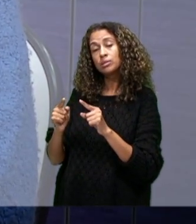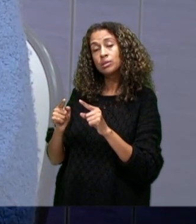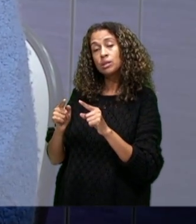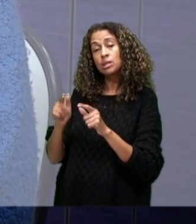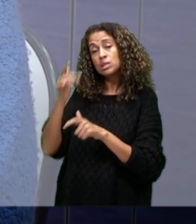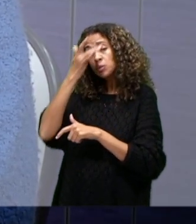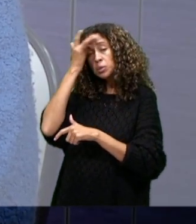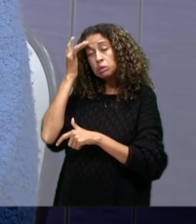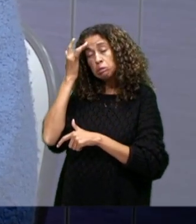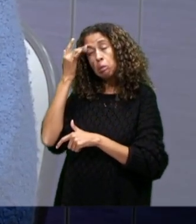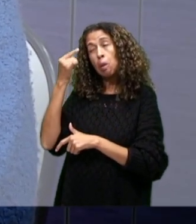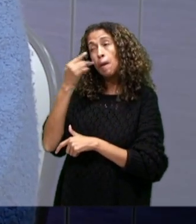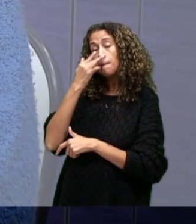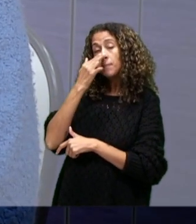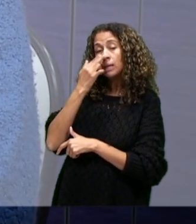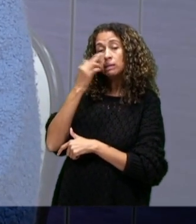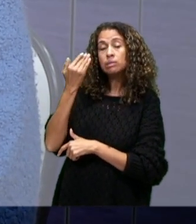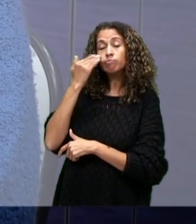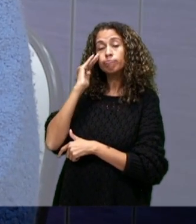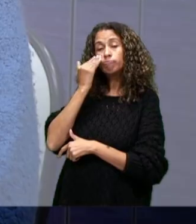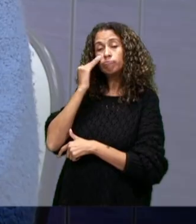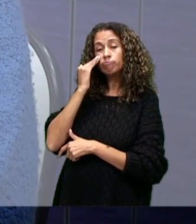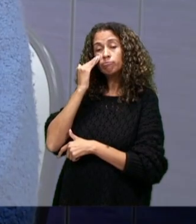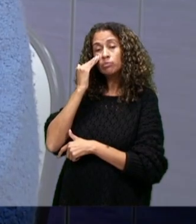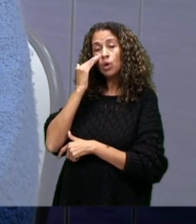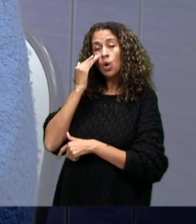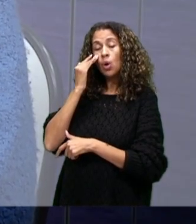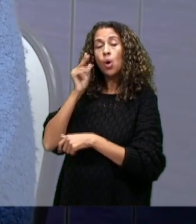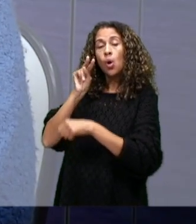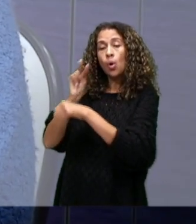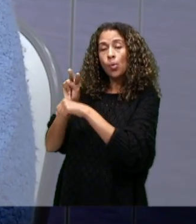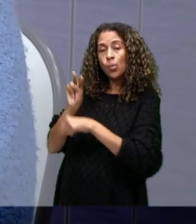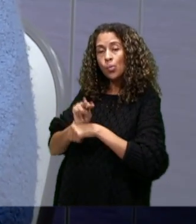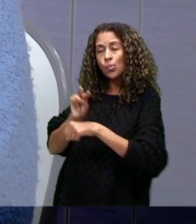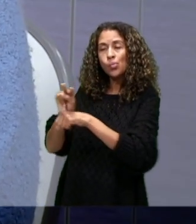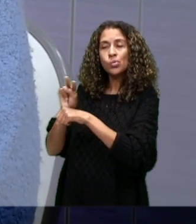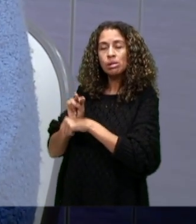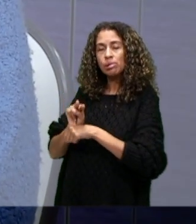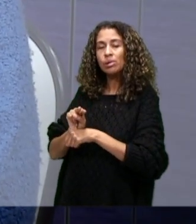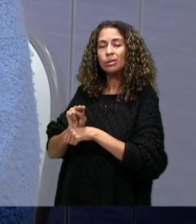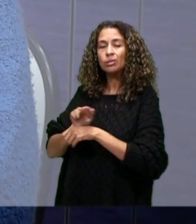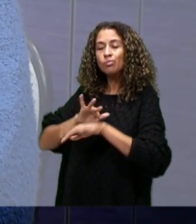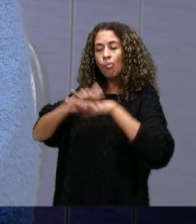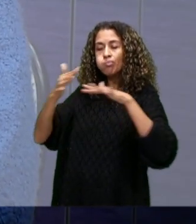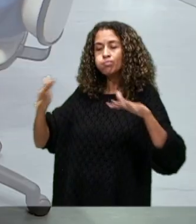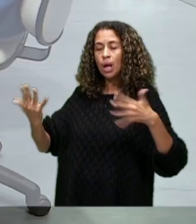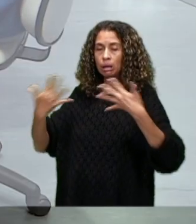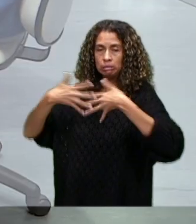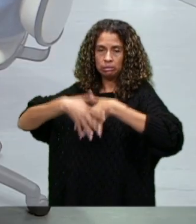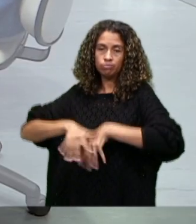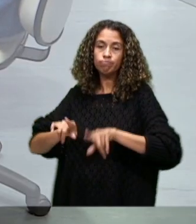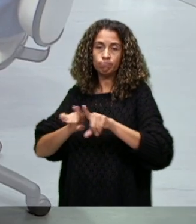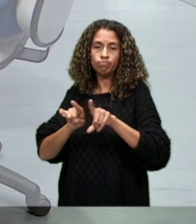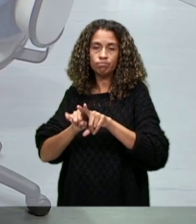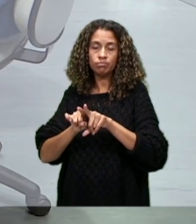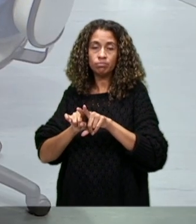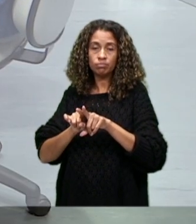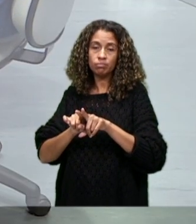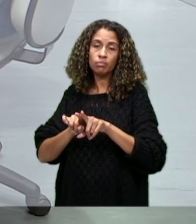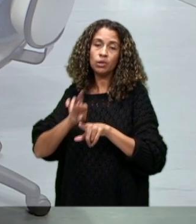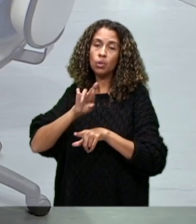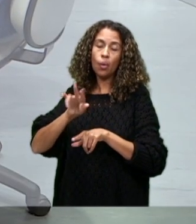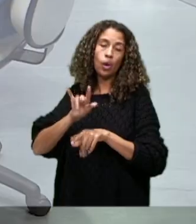pessoas estão entendendo esse movimento da cultura oceânica como um movimento mais interdisciplinar. Isso não vale só para a cultura